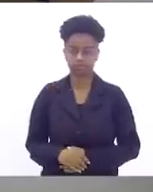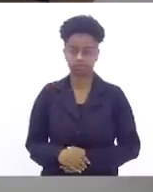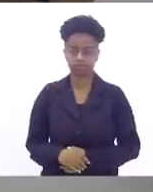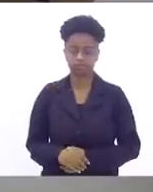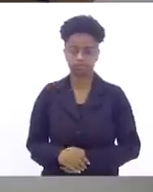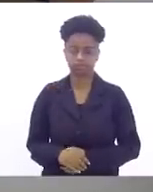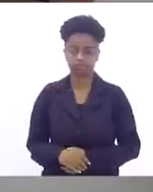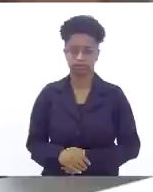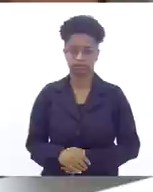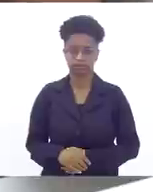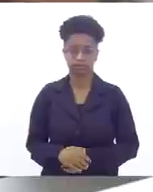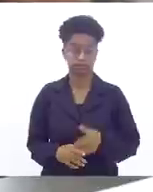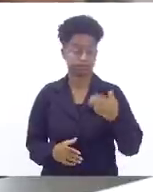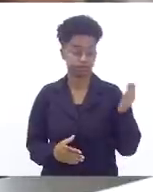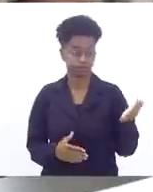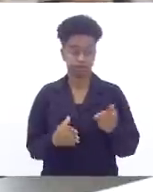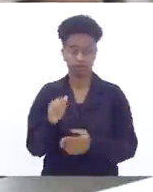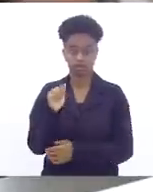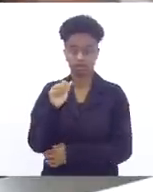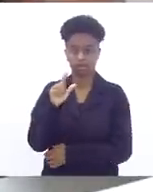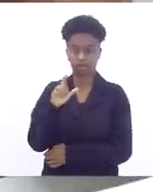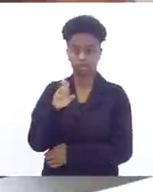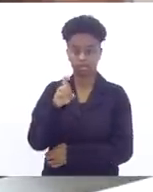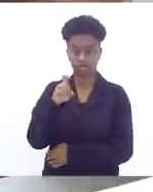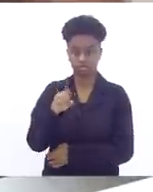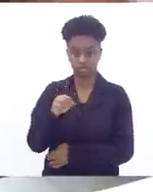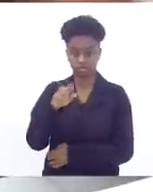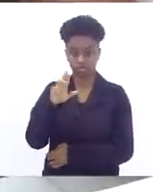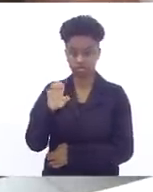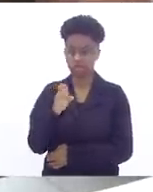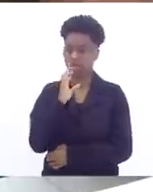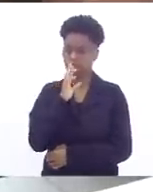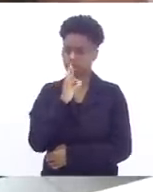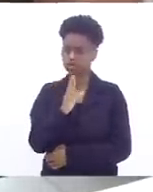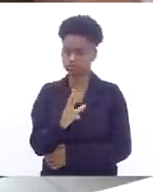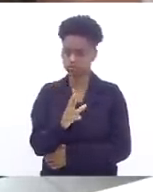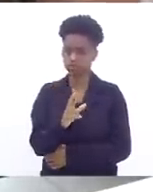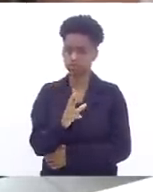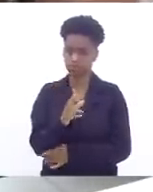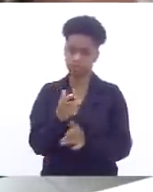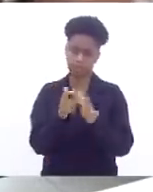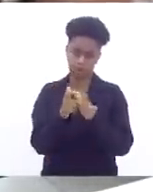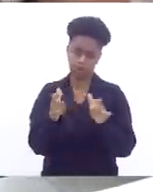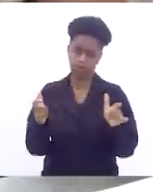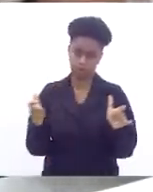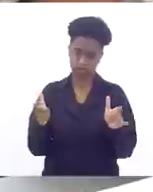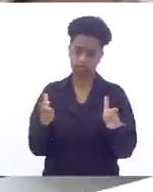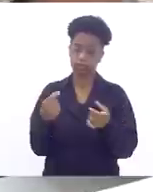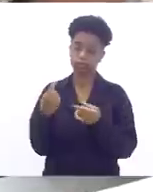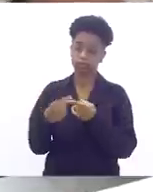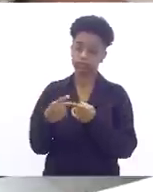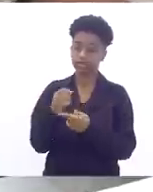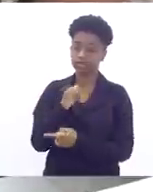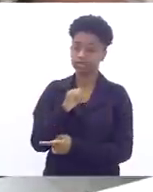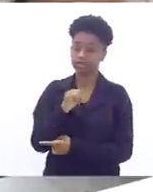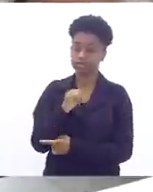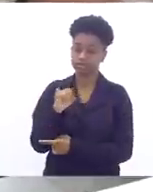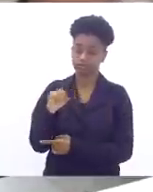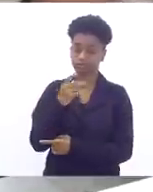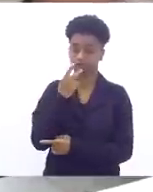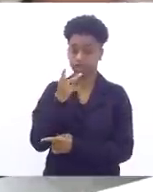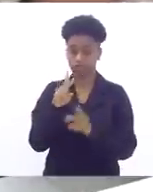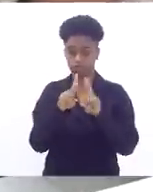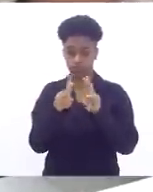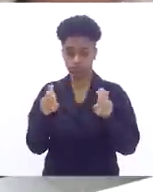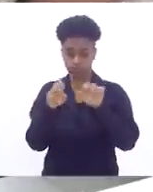o Dr Alexandre né Ele respondeu até uma parte por nós que quando se fala do sistemas